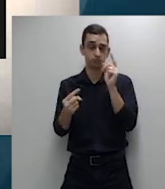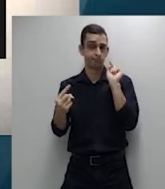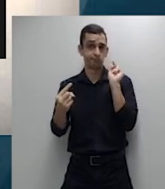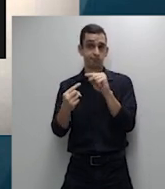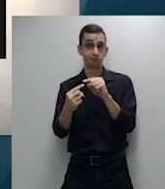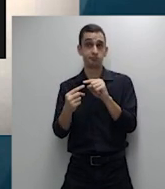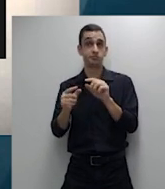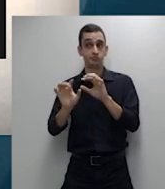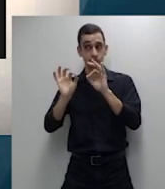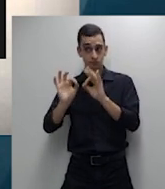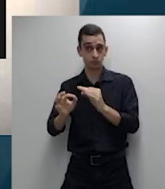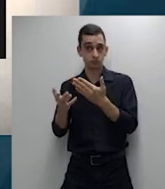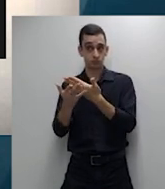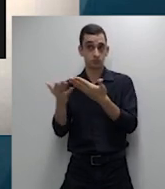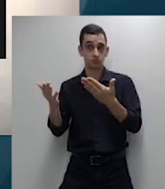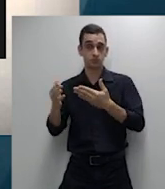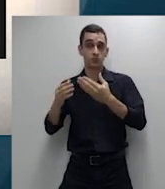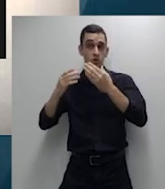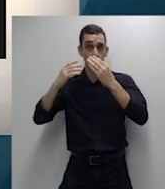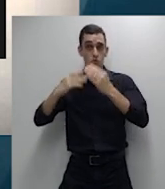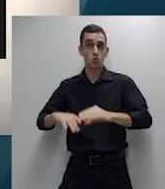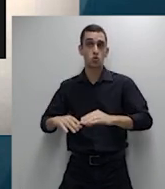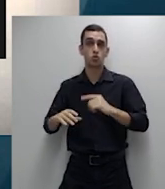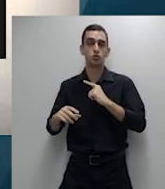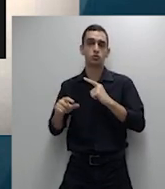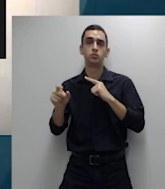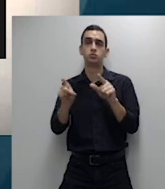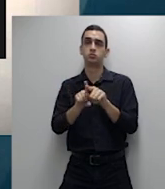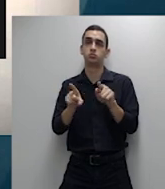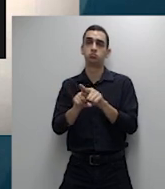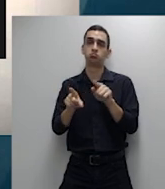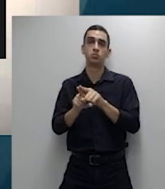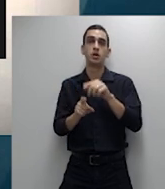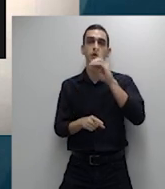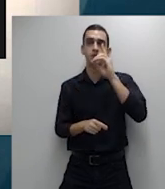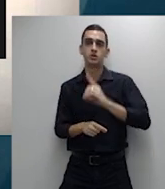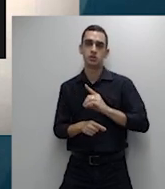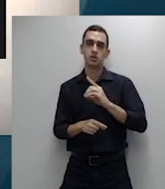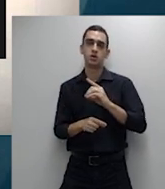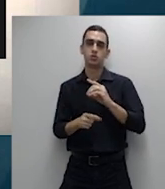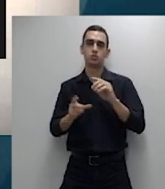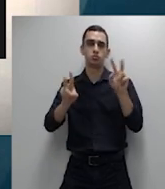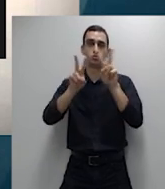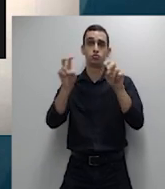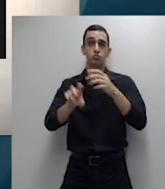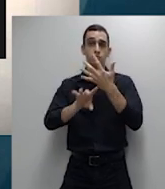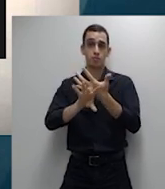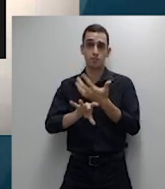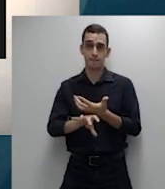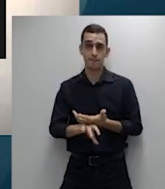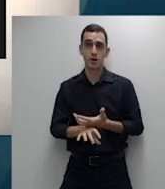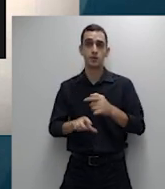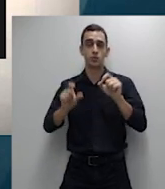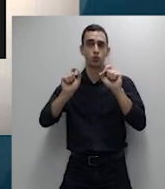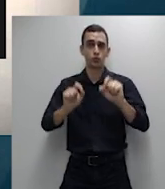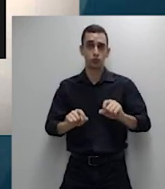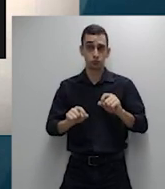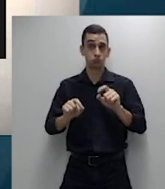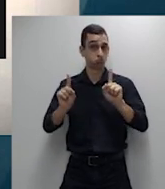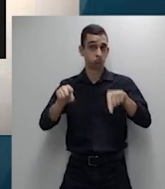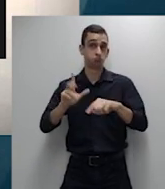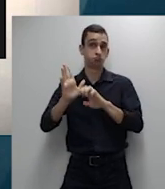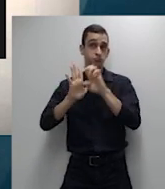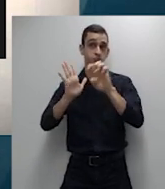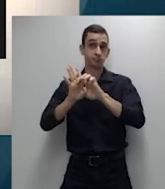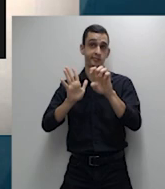exclusiva sobre o direito falimentar extrapolando né à medida que o o o edital três dias eu peço